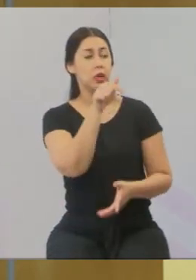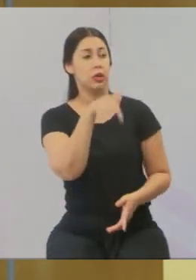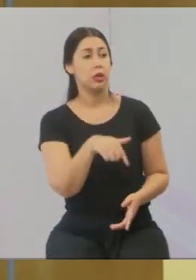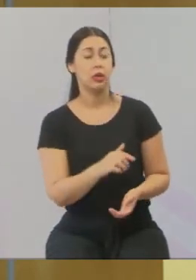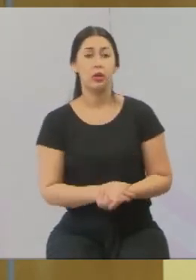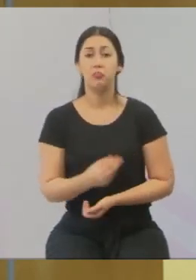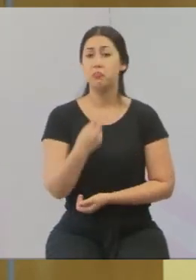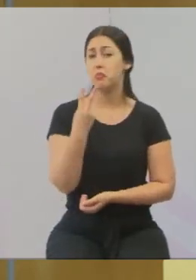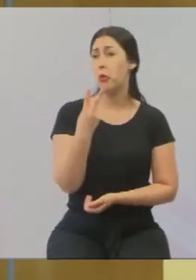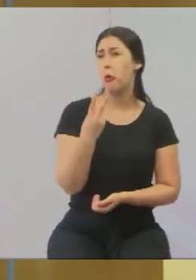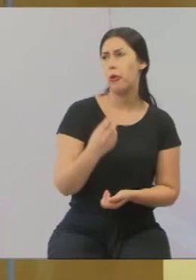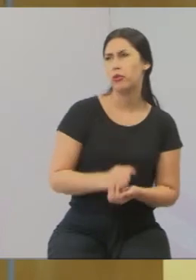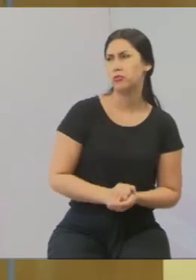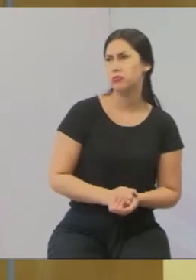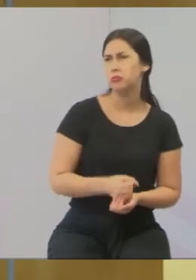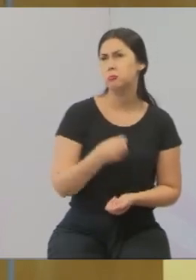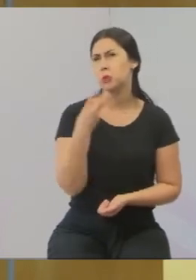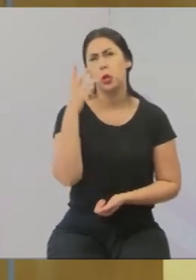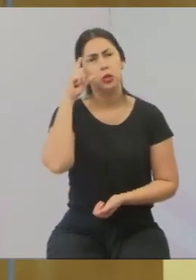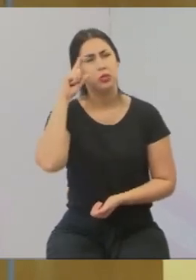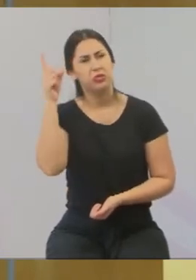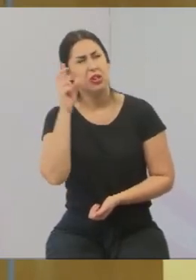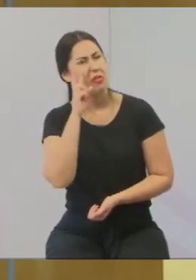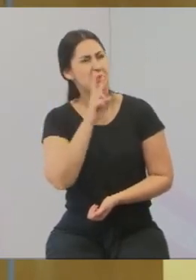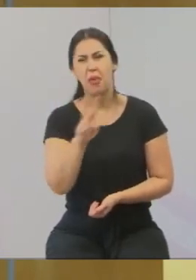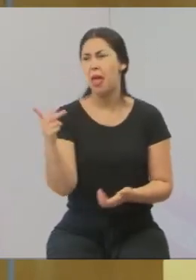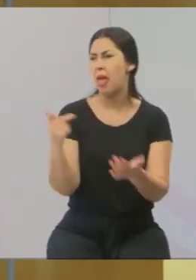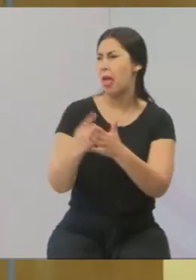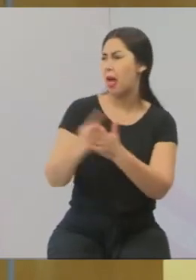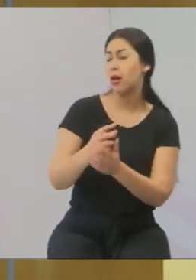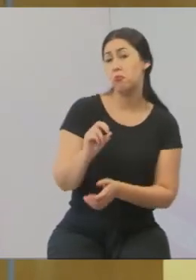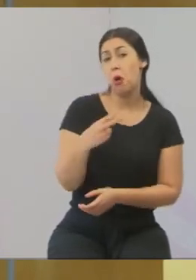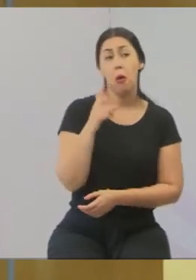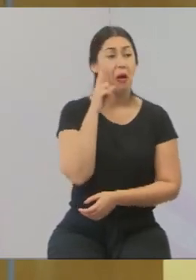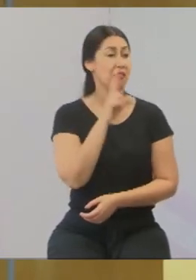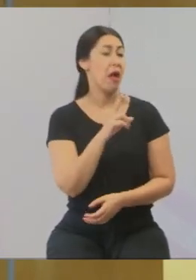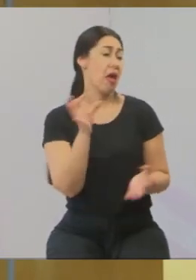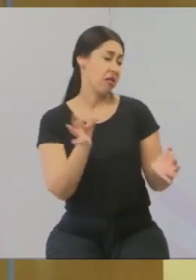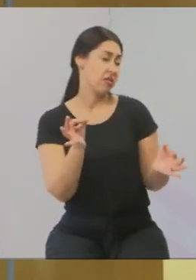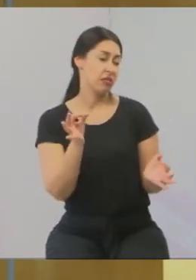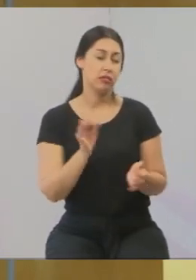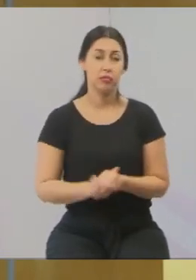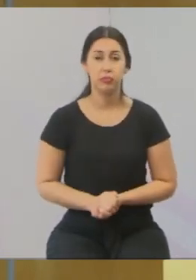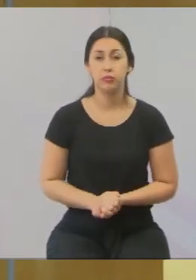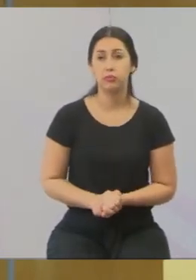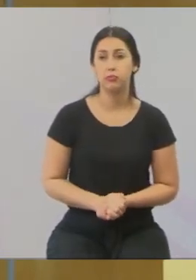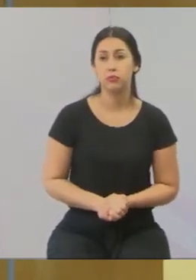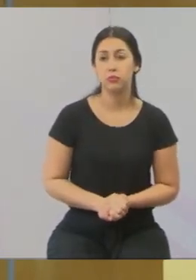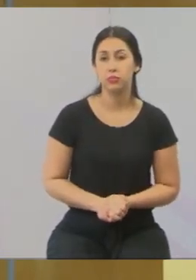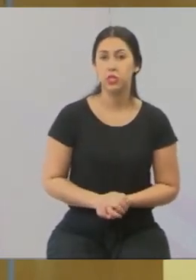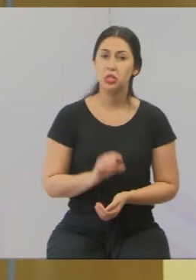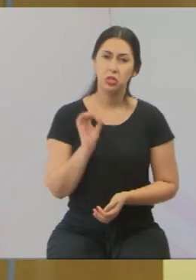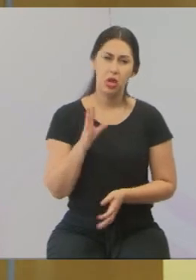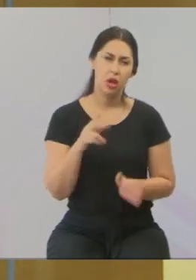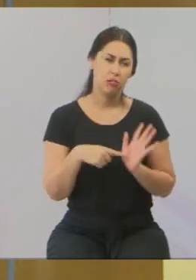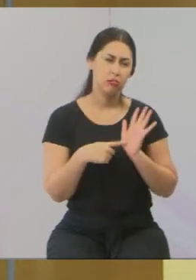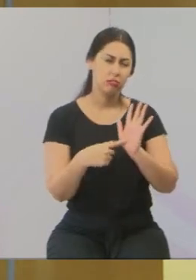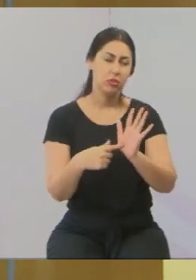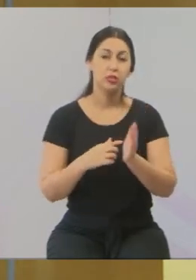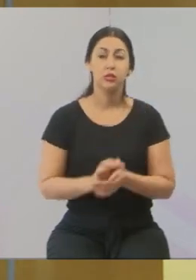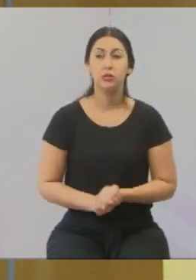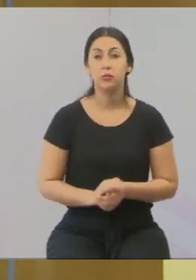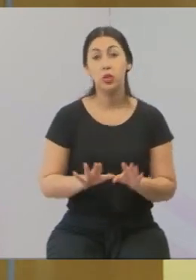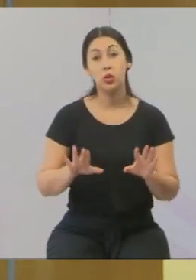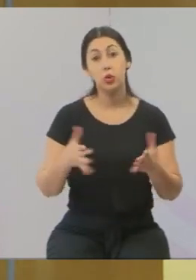em 2, 3 dias, acha que está tudo errado ou acha que está tudo certo. Então, é só uma observação que eu fiz, e como